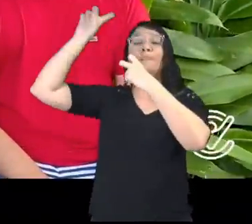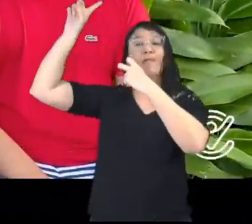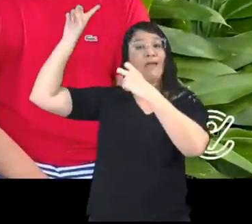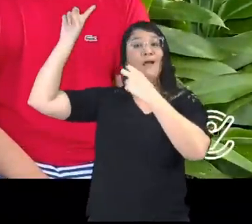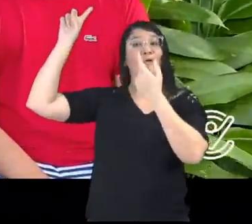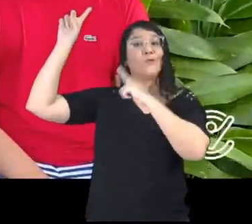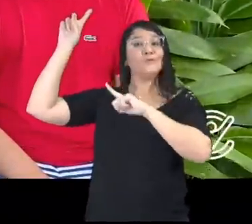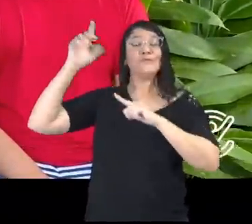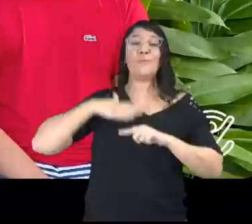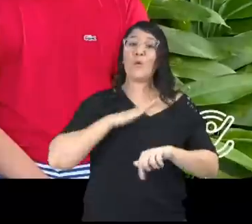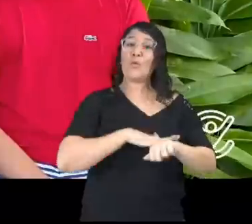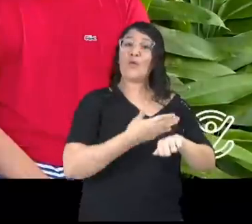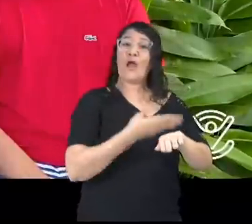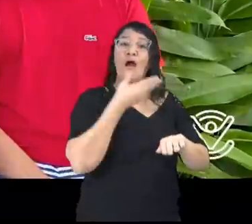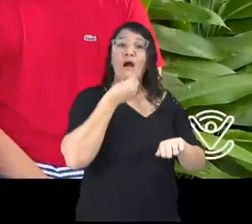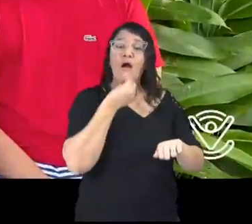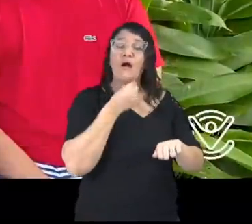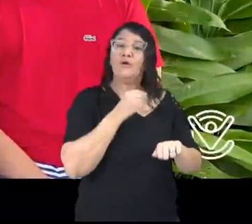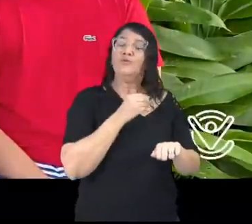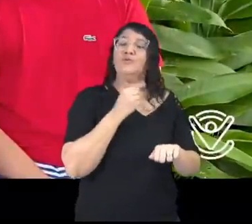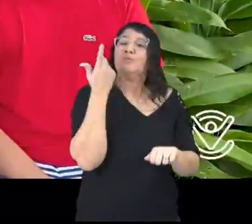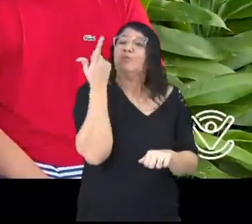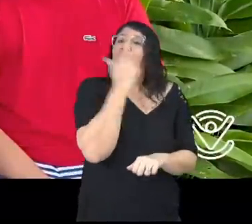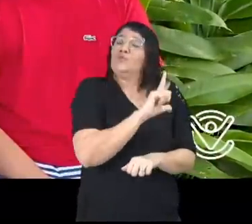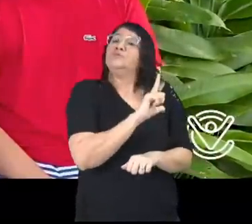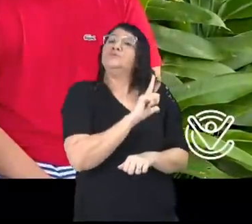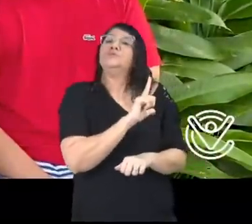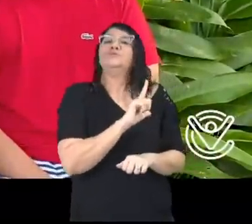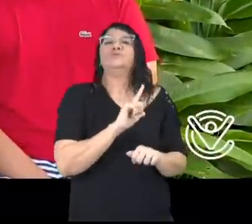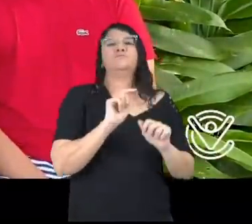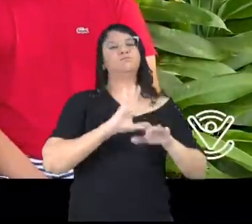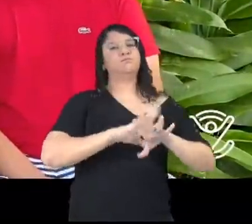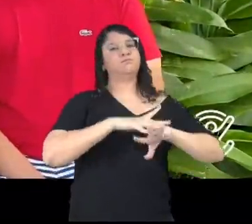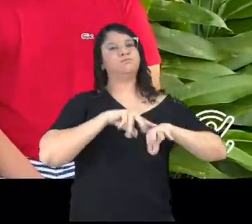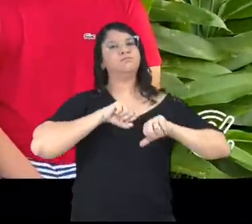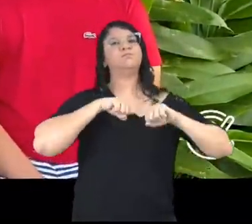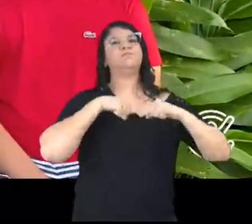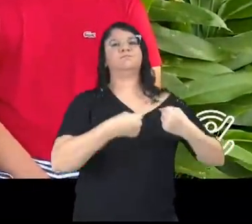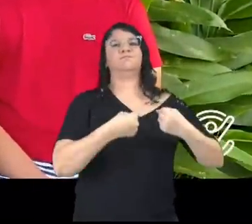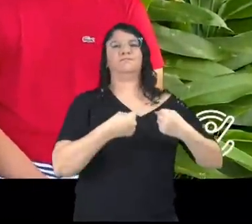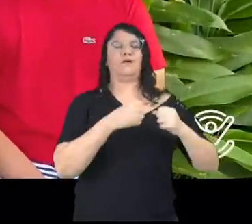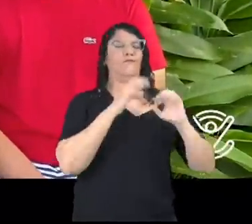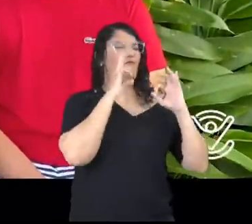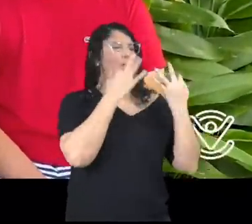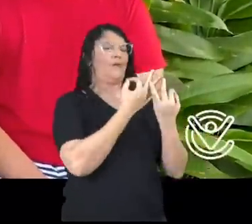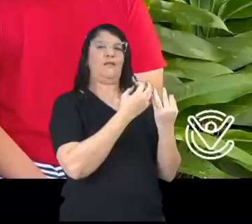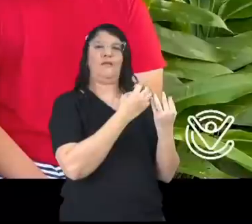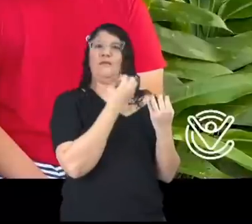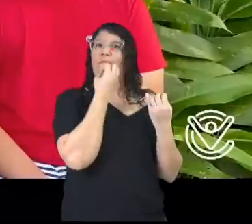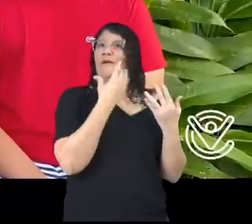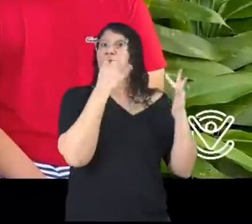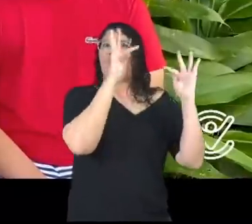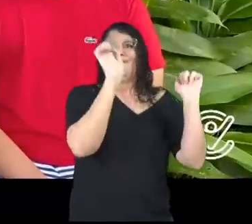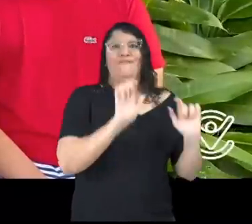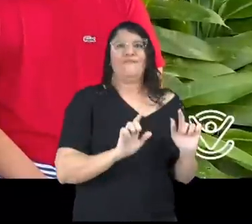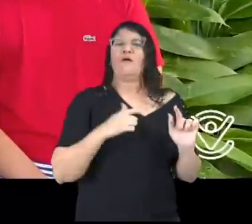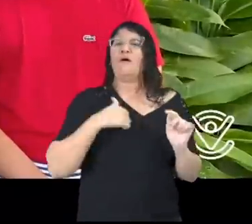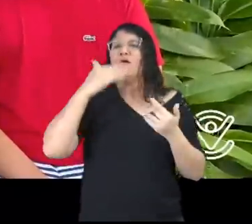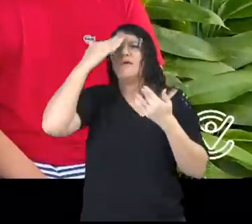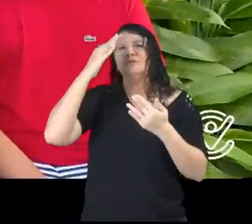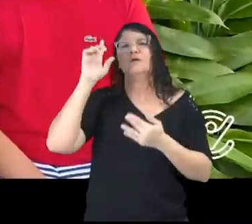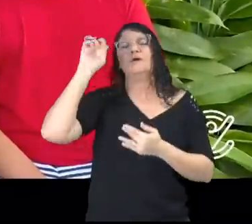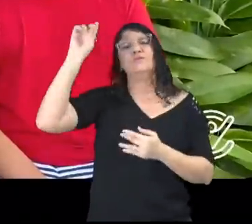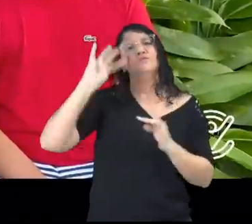alta. Deus fez esse milagre na vida dele e na vida da nossa família. Nós queremos agradecer a Deus por todos os irmãos que estavam aqui,